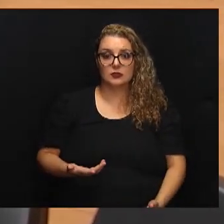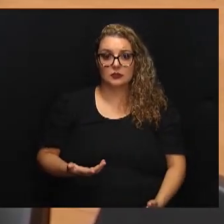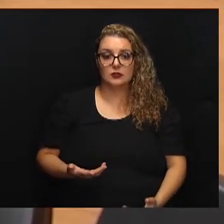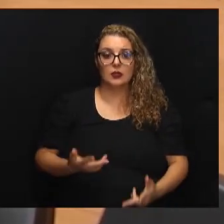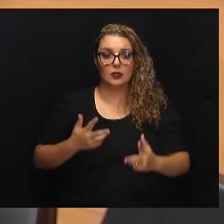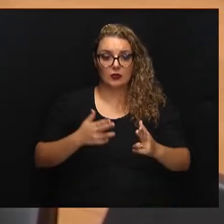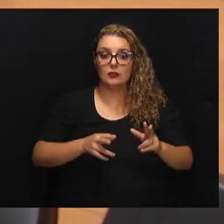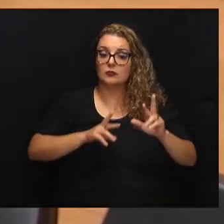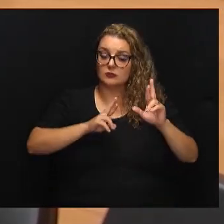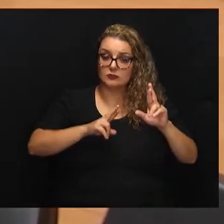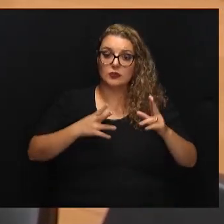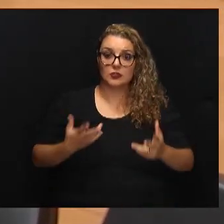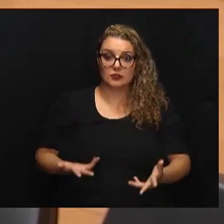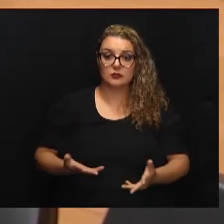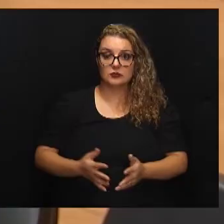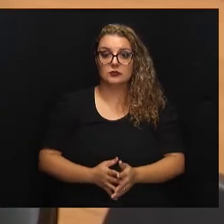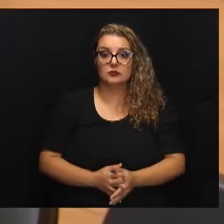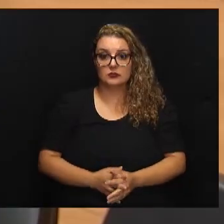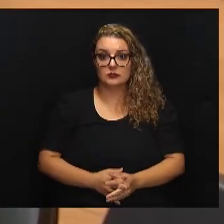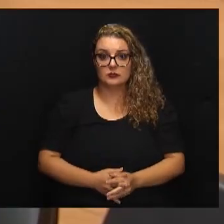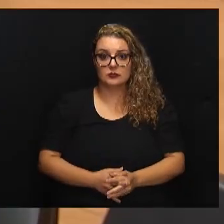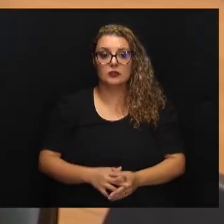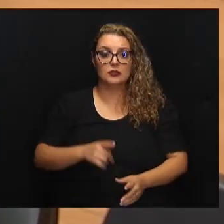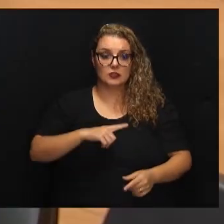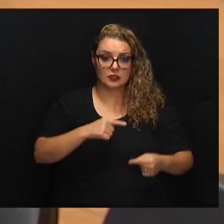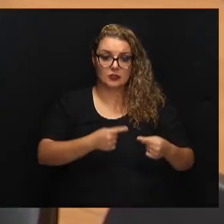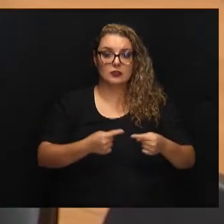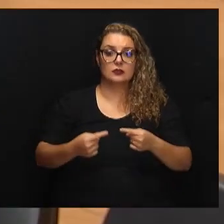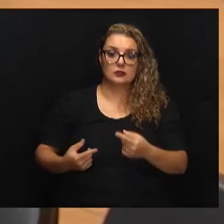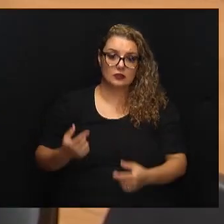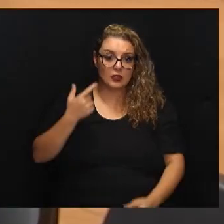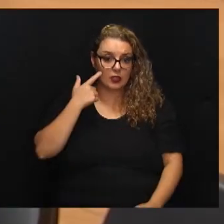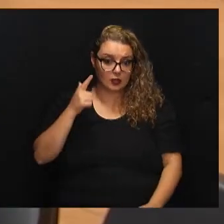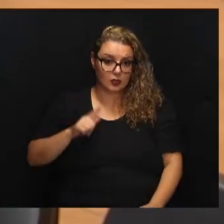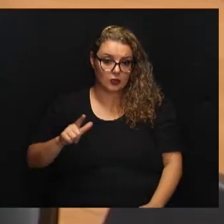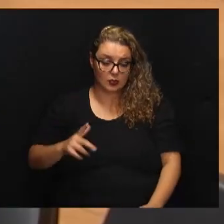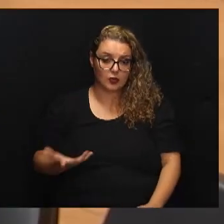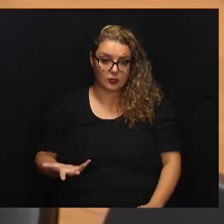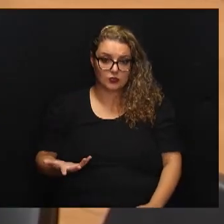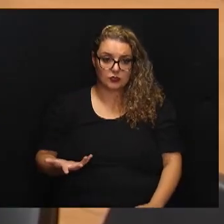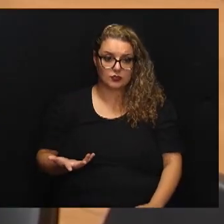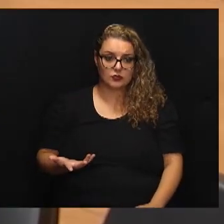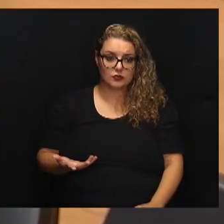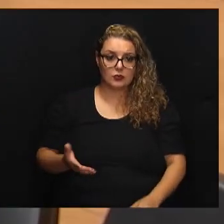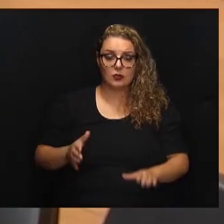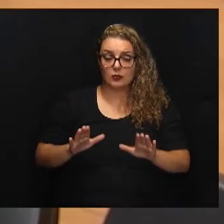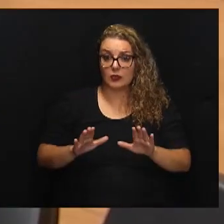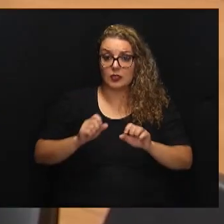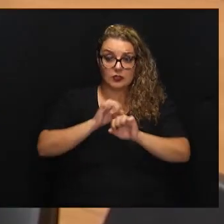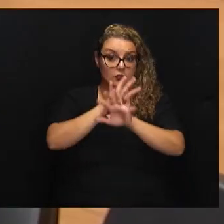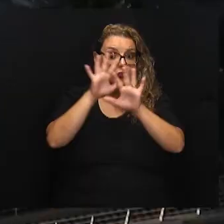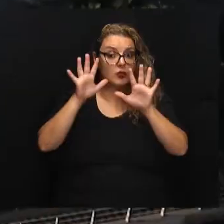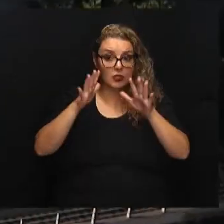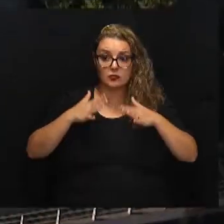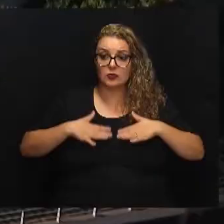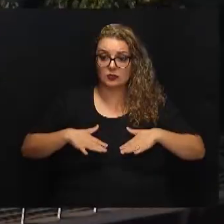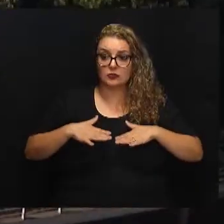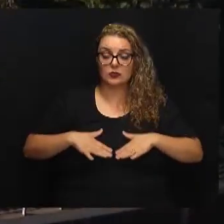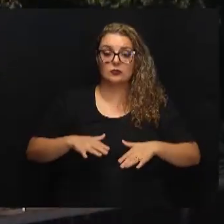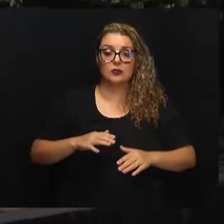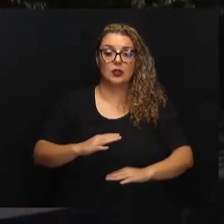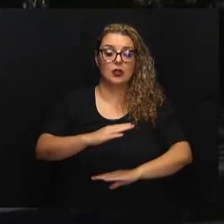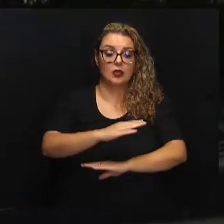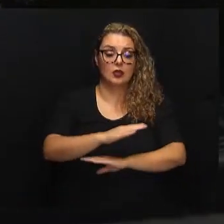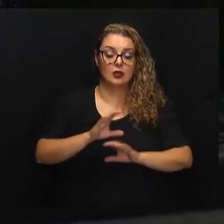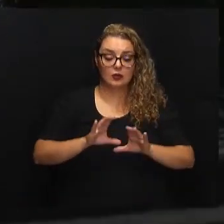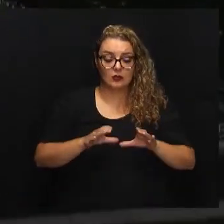o esperado, e teve as discussões, claro, aí, mas com transparência e tranquilidade. A Comissão de